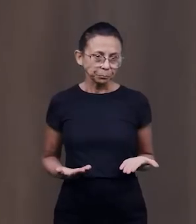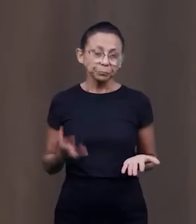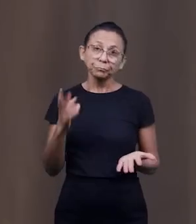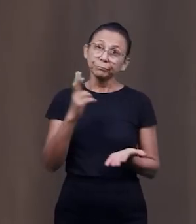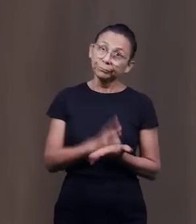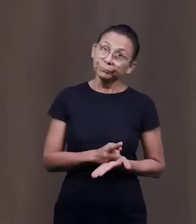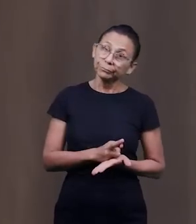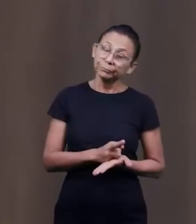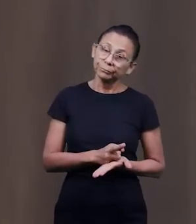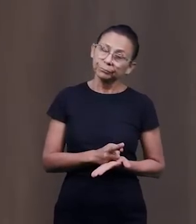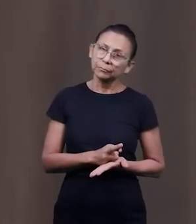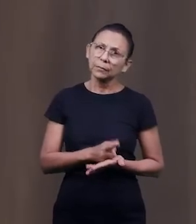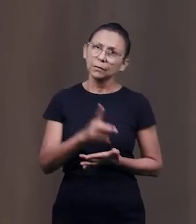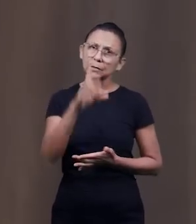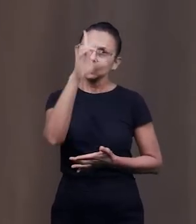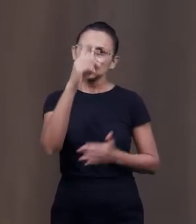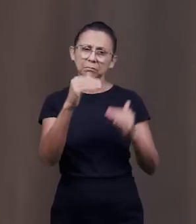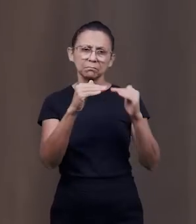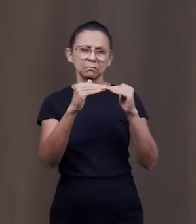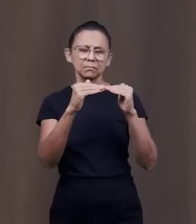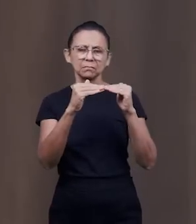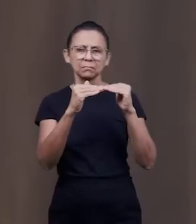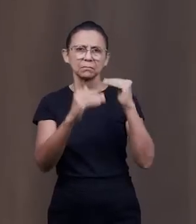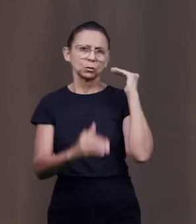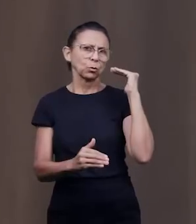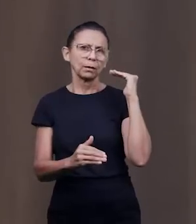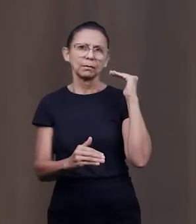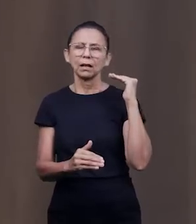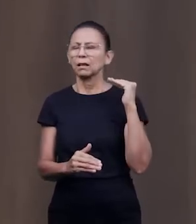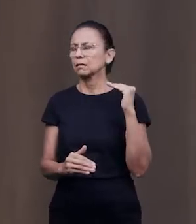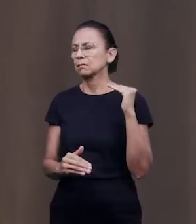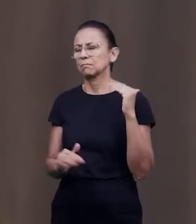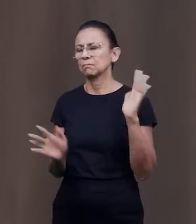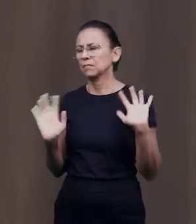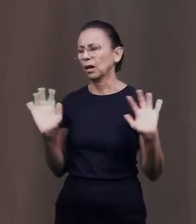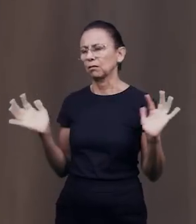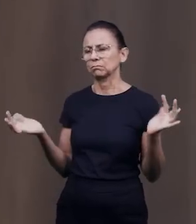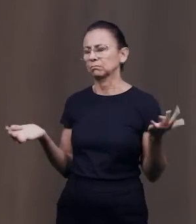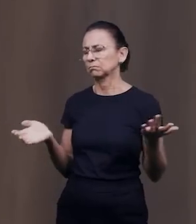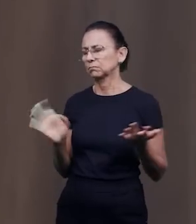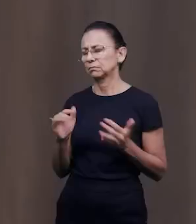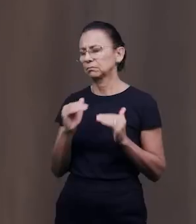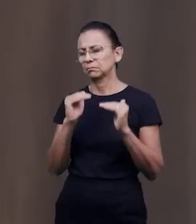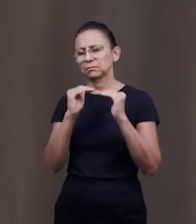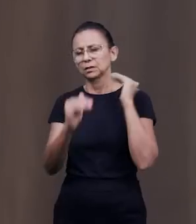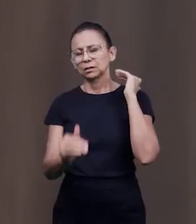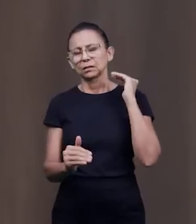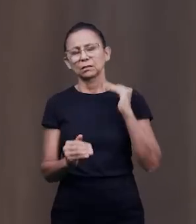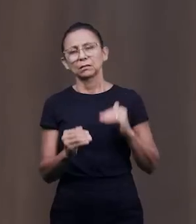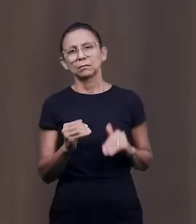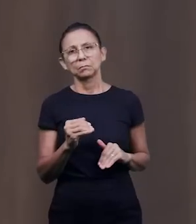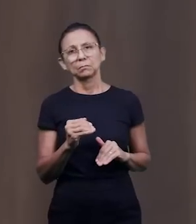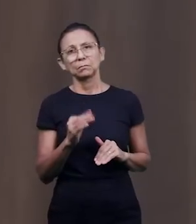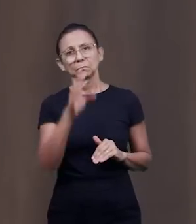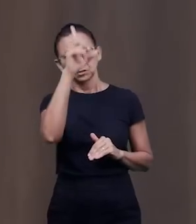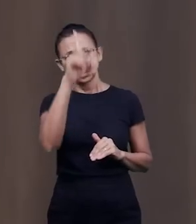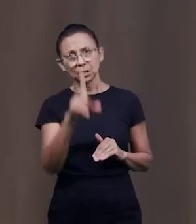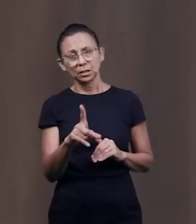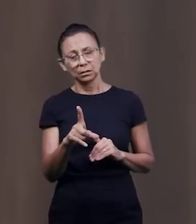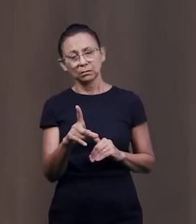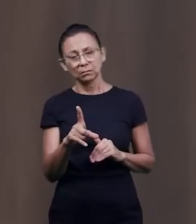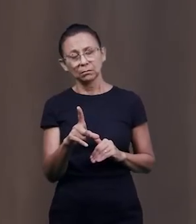Até de criticar uma decisão que foi tomada e você não sabe que forma foi tomada. Mas você tem o dever de